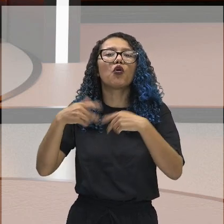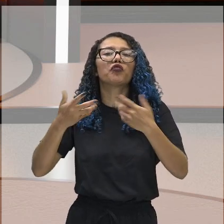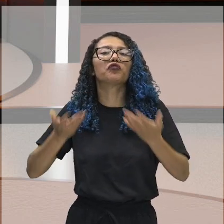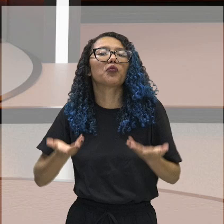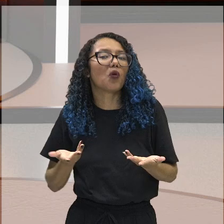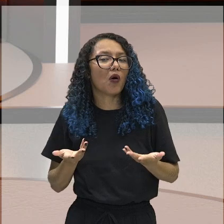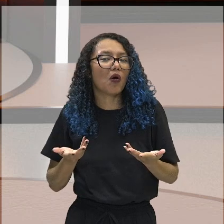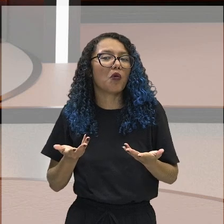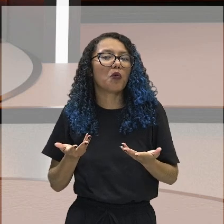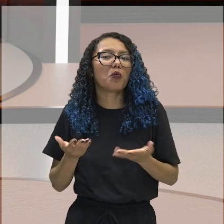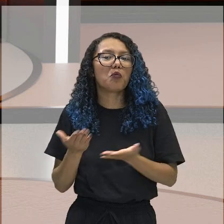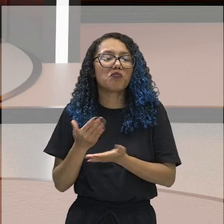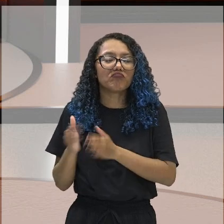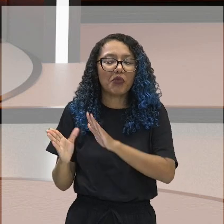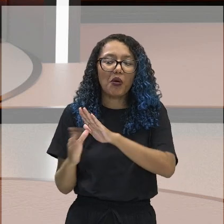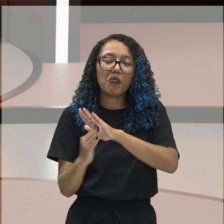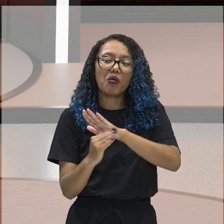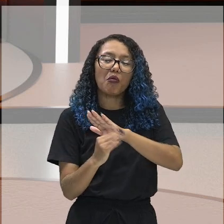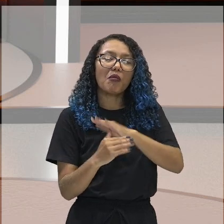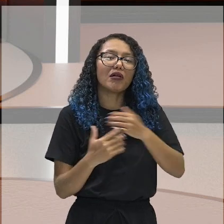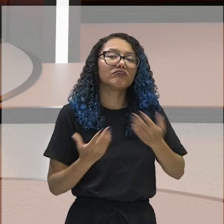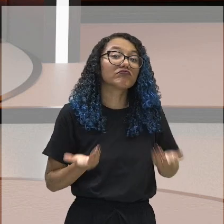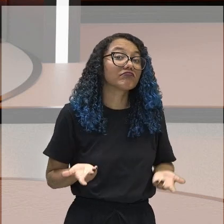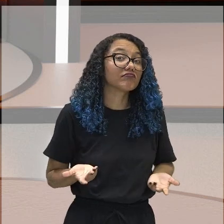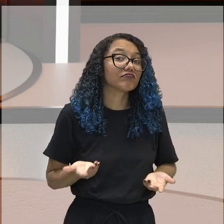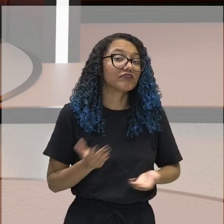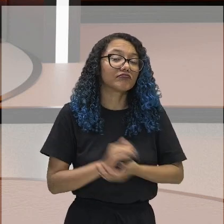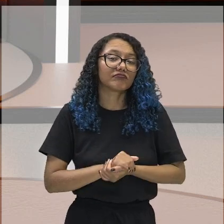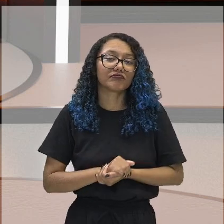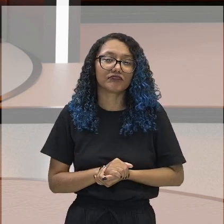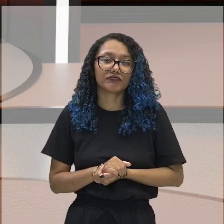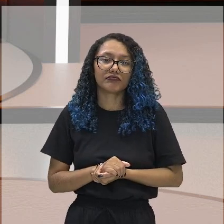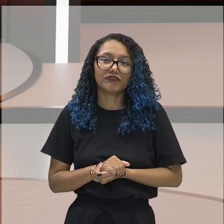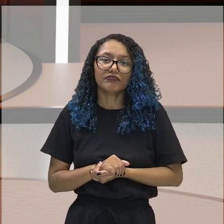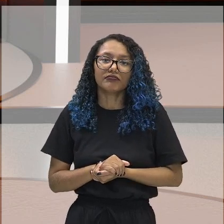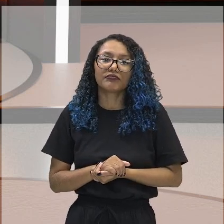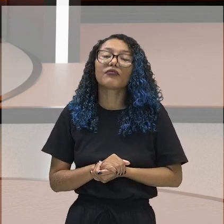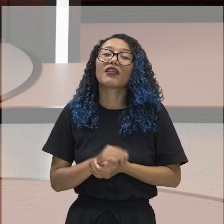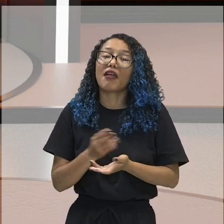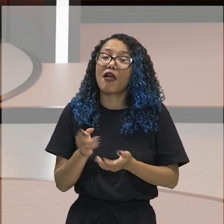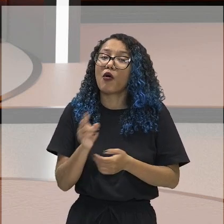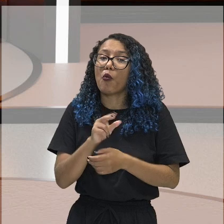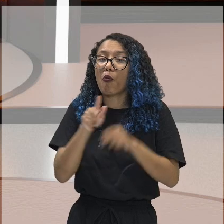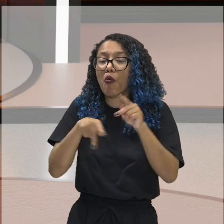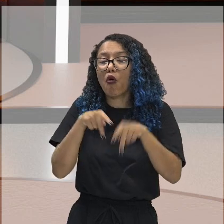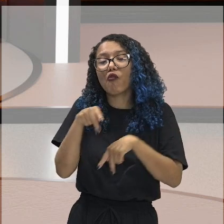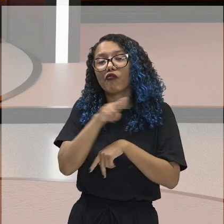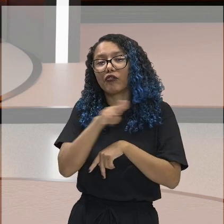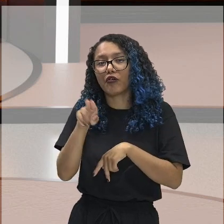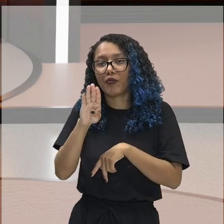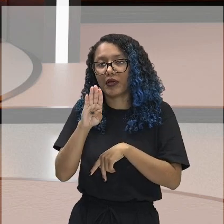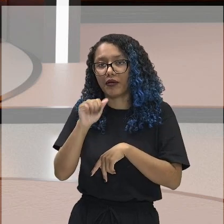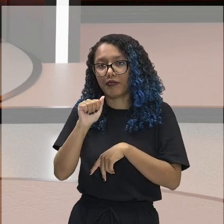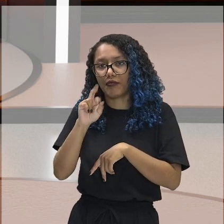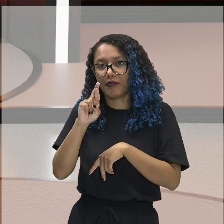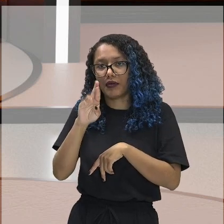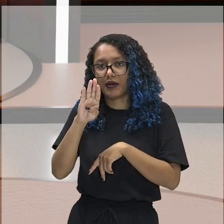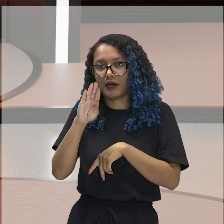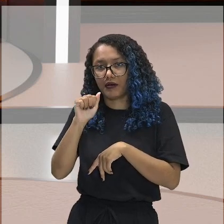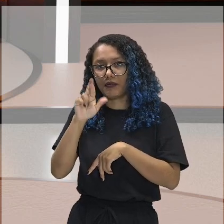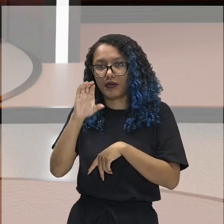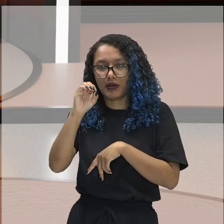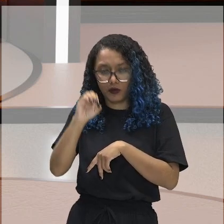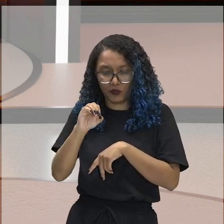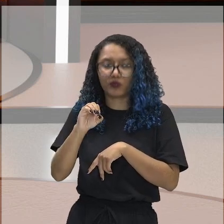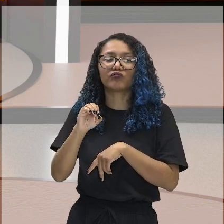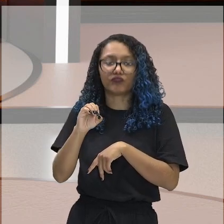a saquear essas regiões fronteiriças? A gente começa então aí a falar de povos bárbaros. São eles que estão lá nas